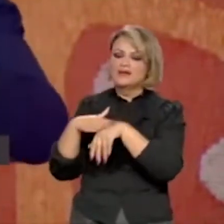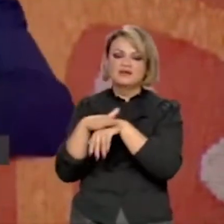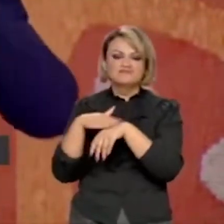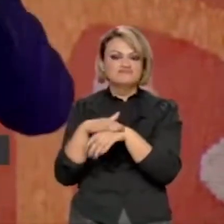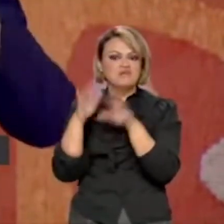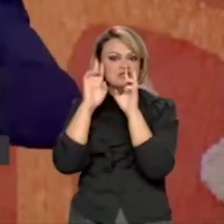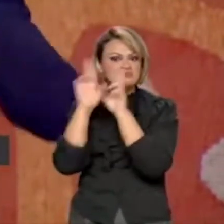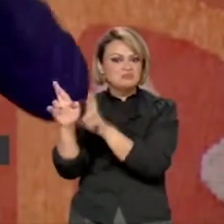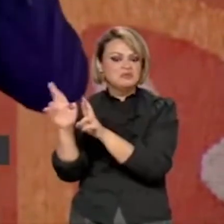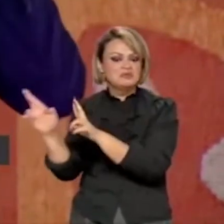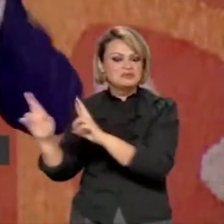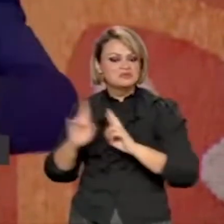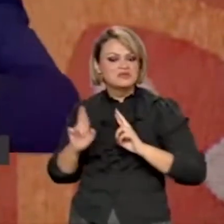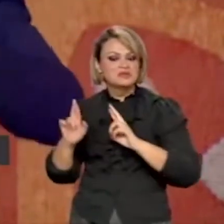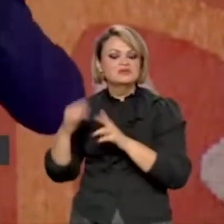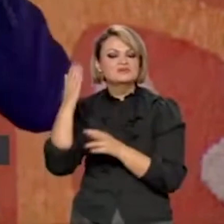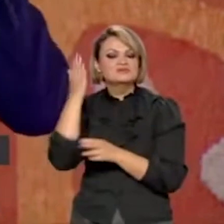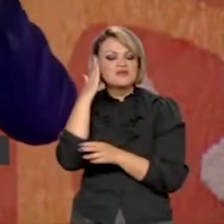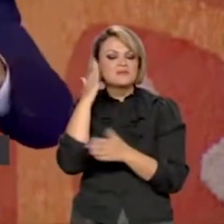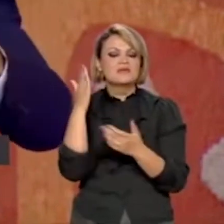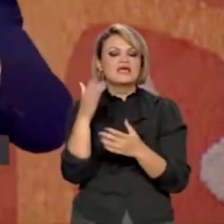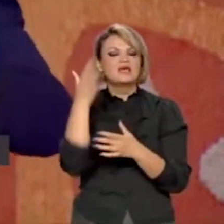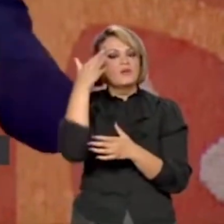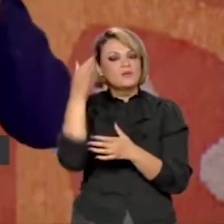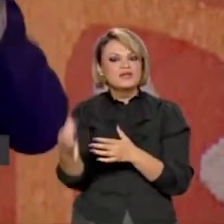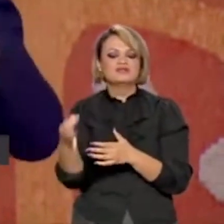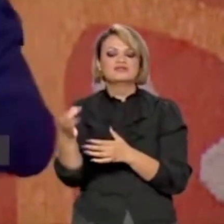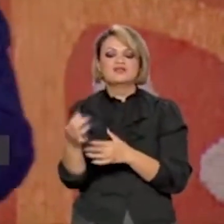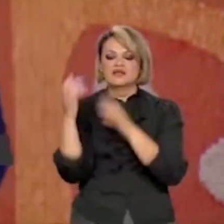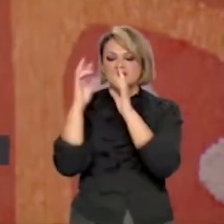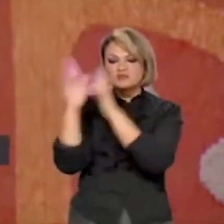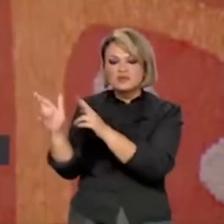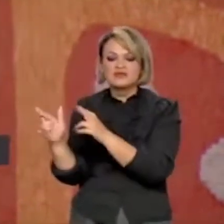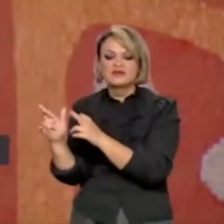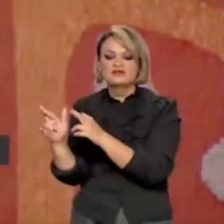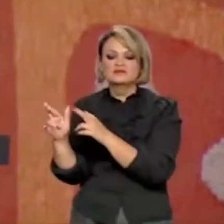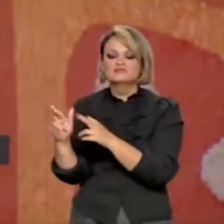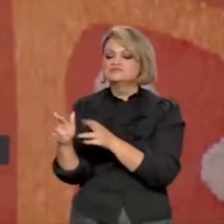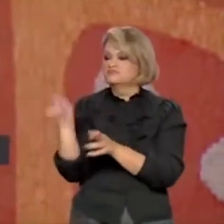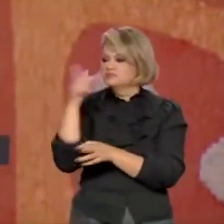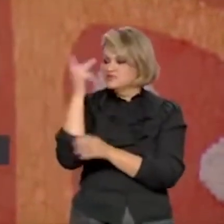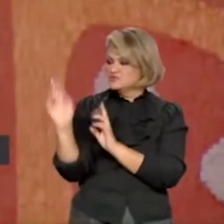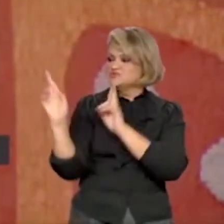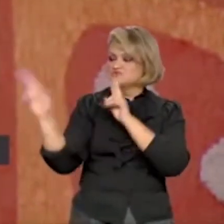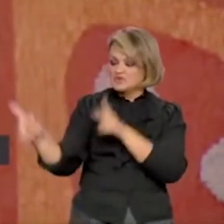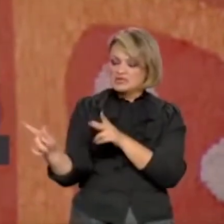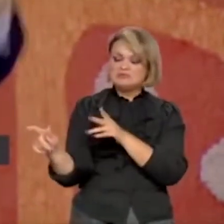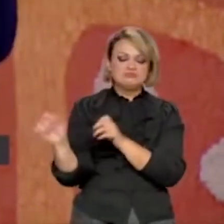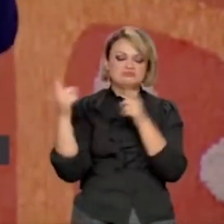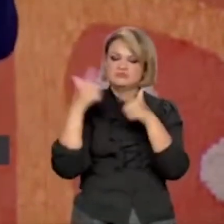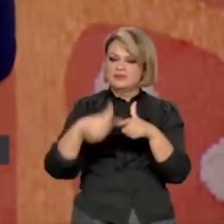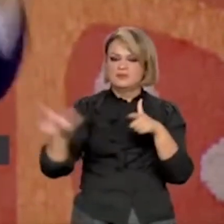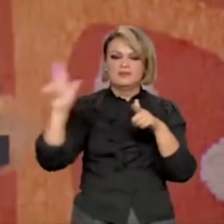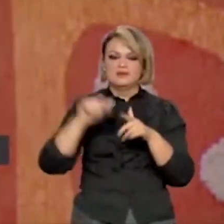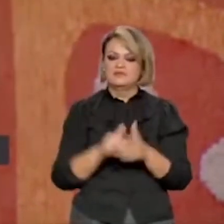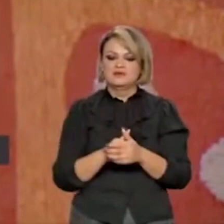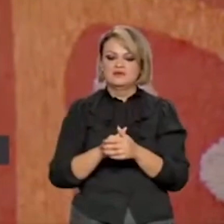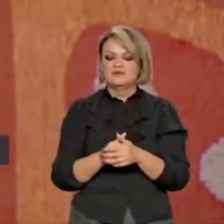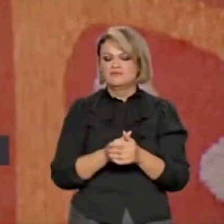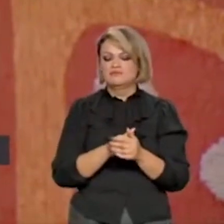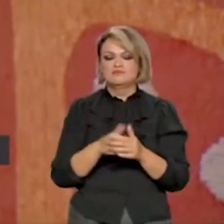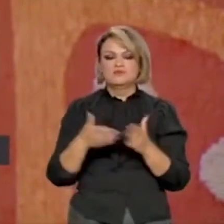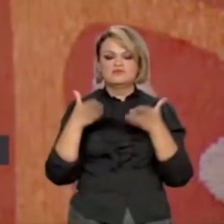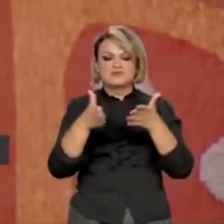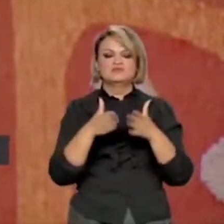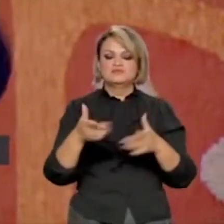respeito poder entender compreender respeitar quem de fato somos nós quem de fato são os